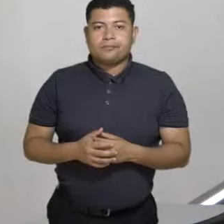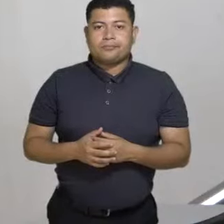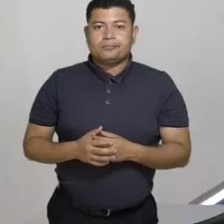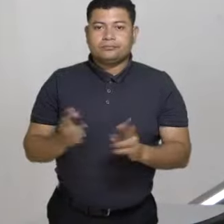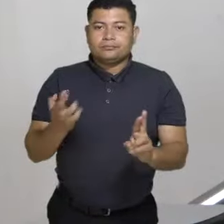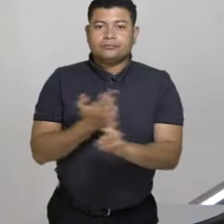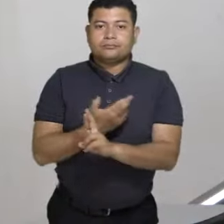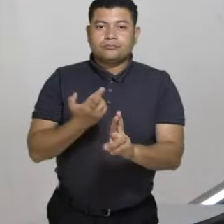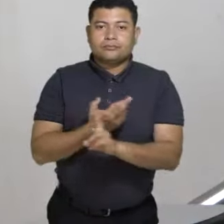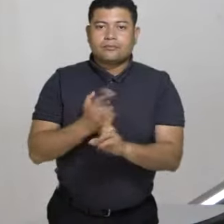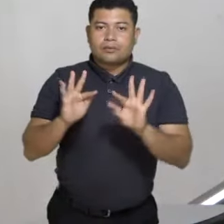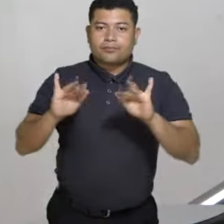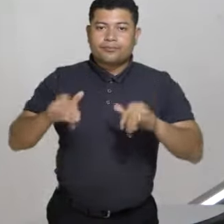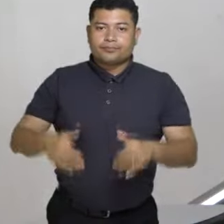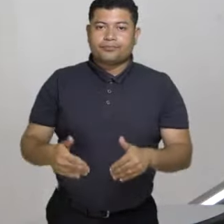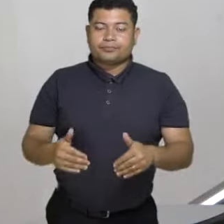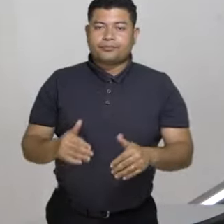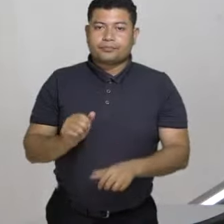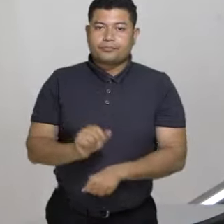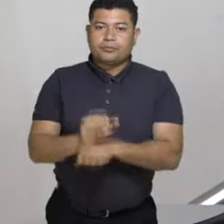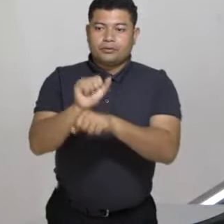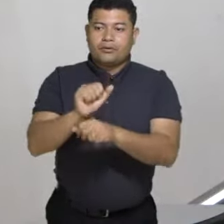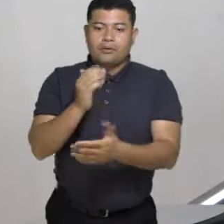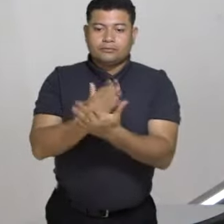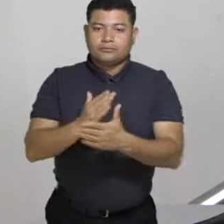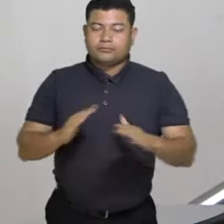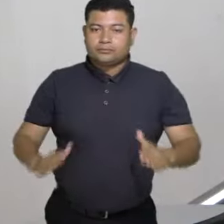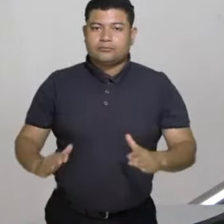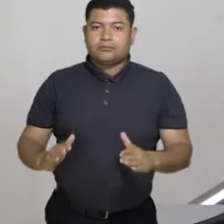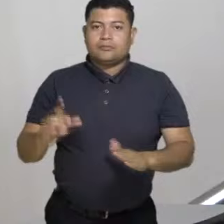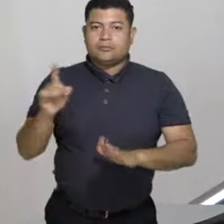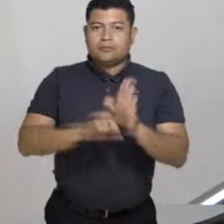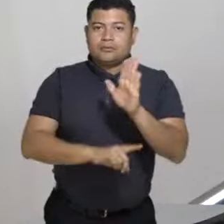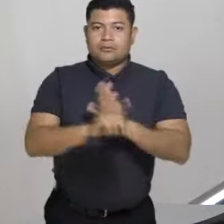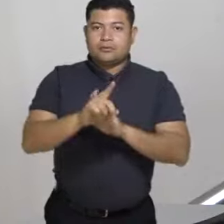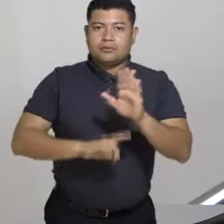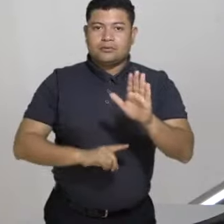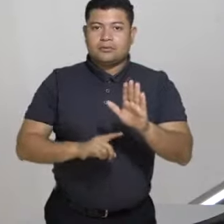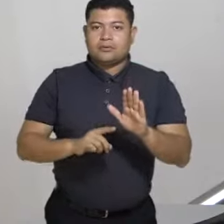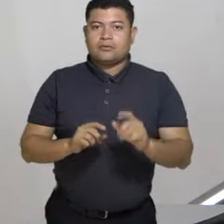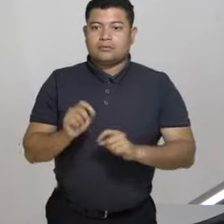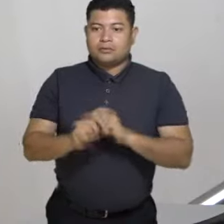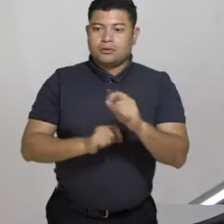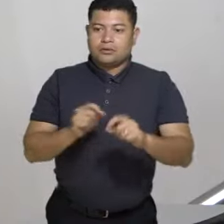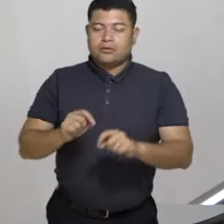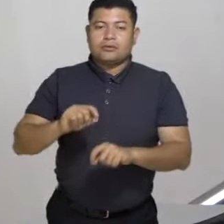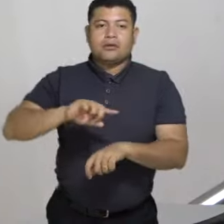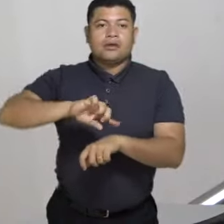ao fim, à suspensão, à revogação da ideia do regime de capitalização.